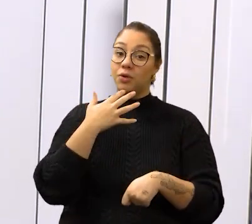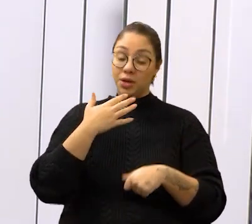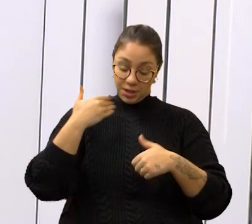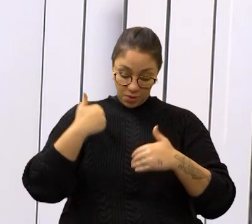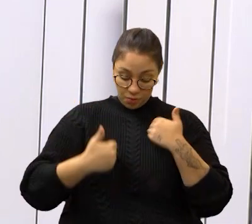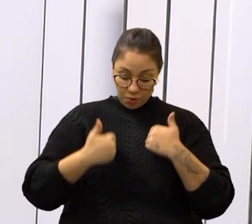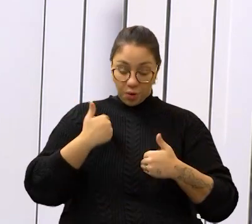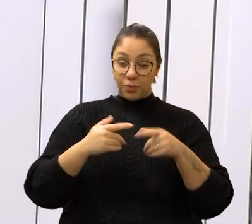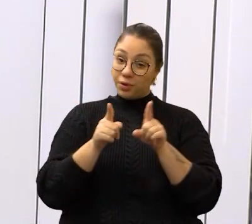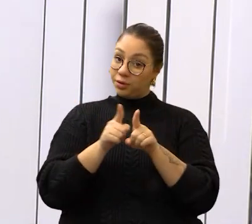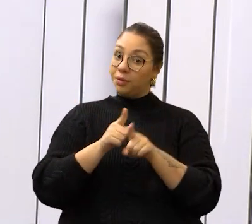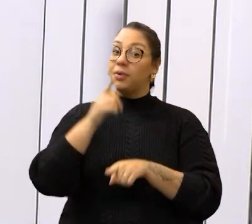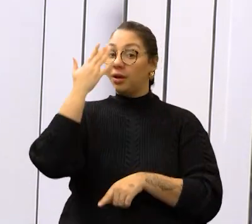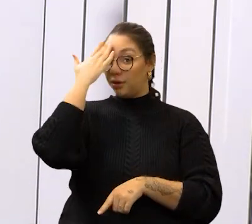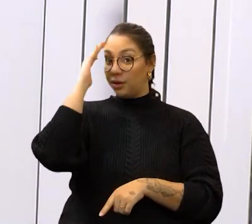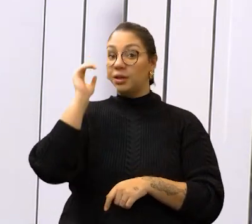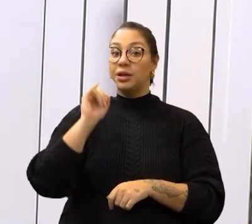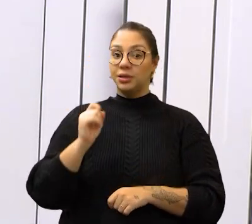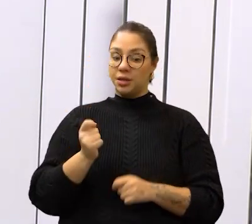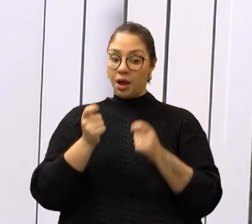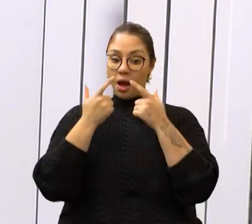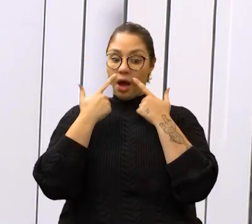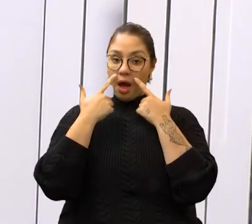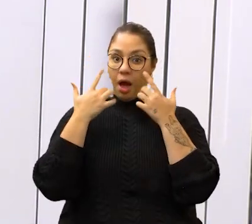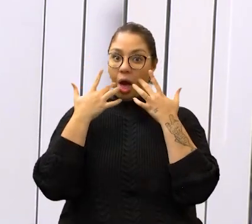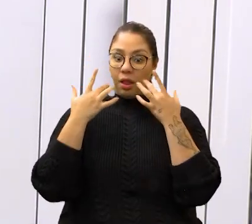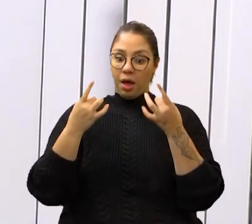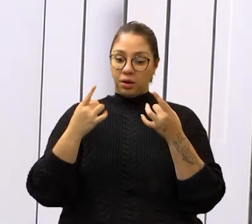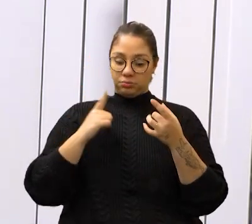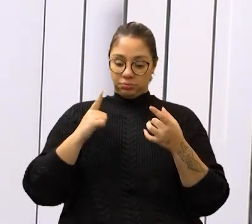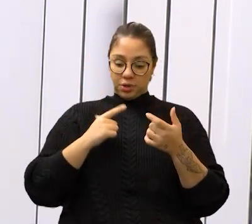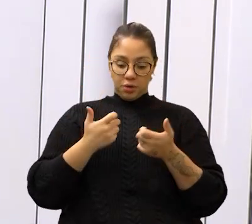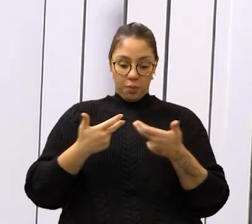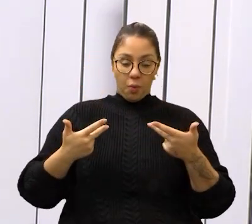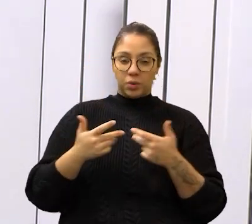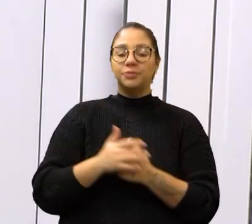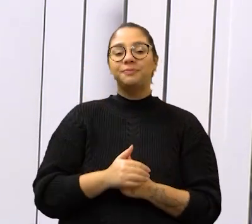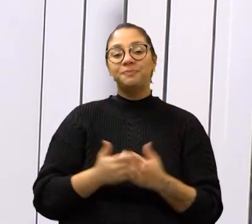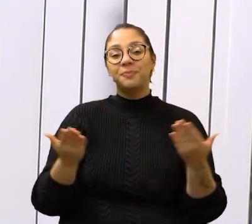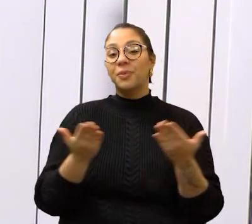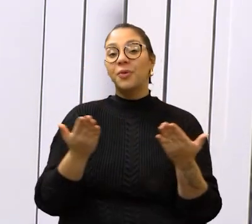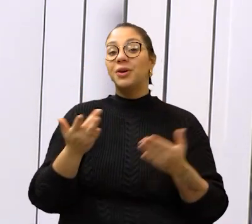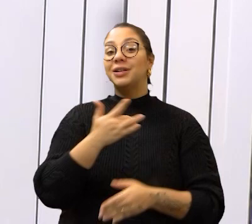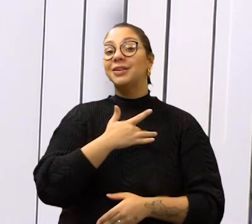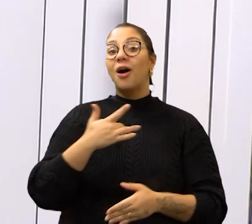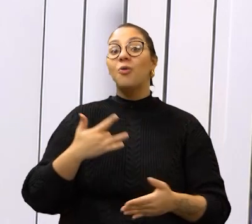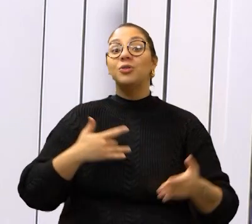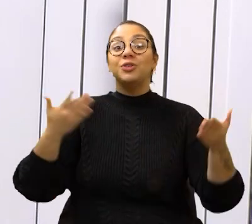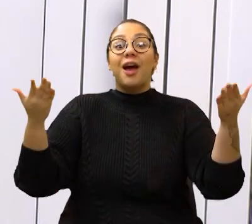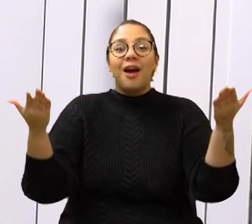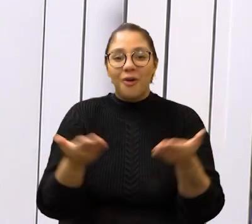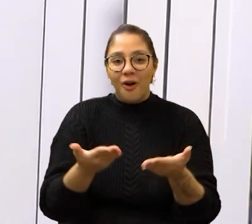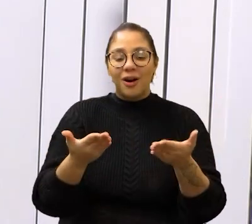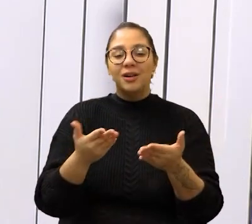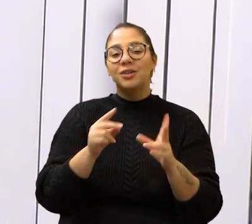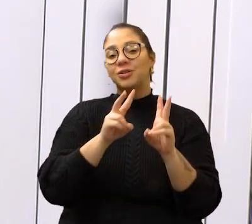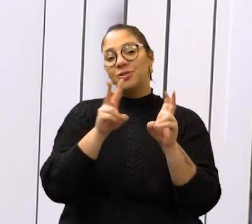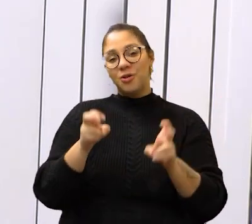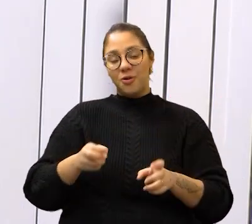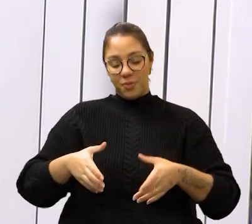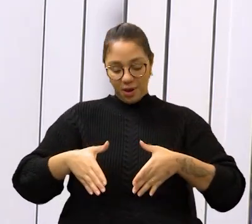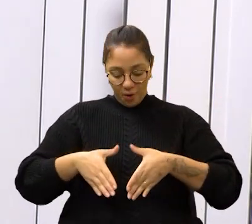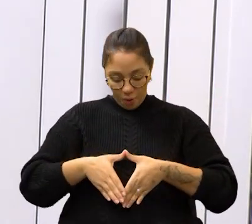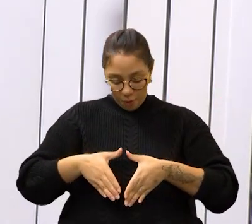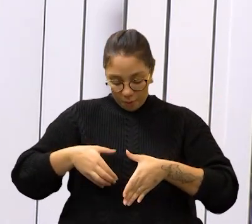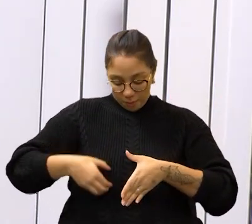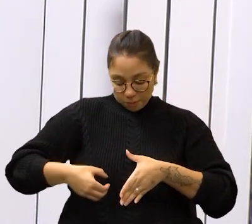quando ele acende o alerta. O Saúde Agora de hoje, nós vamos falar sobre miomas uterinos. E quem vai esclarecer algumas